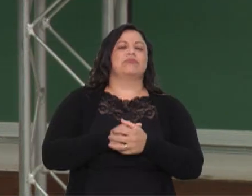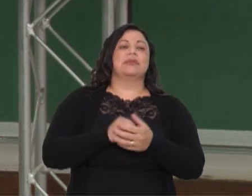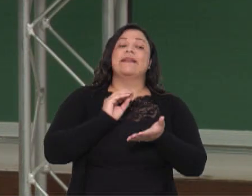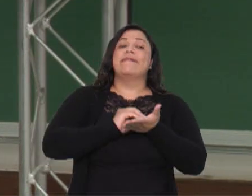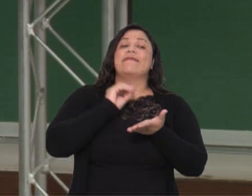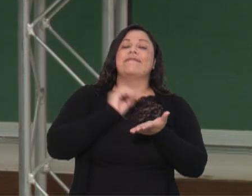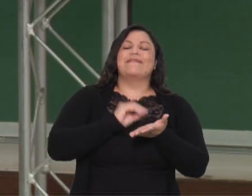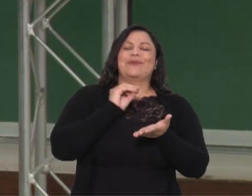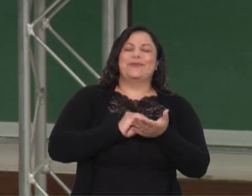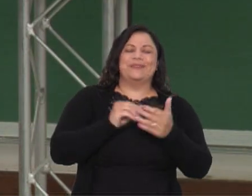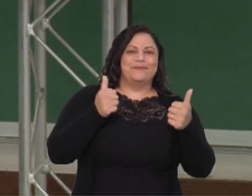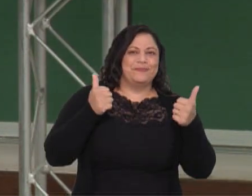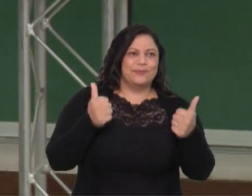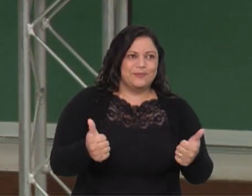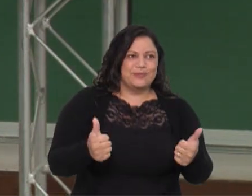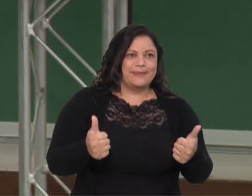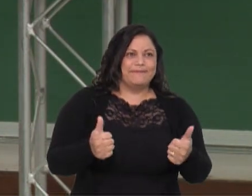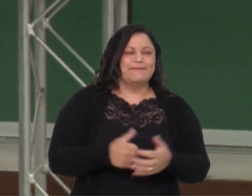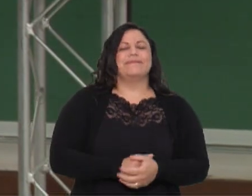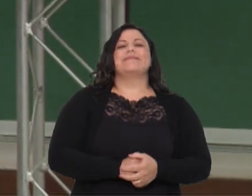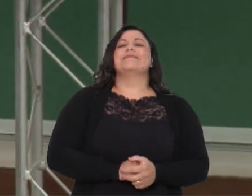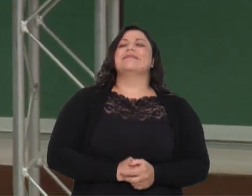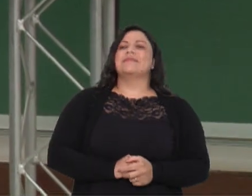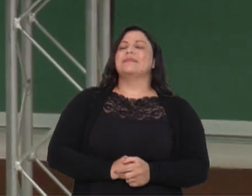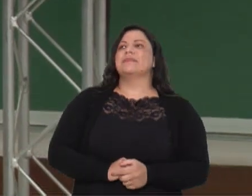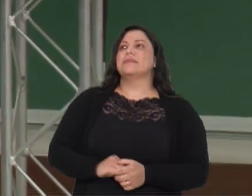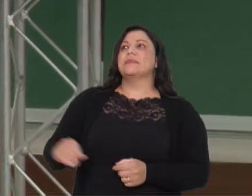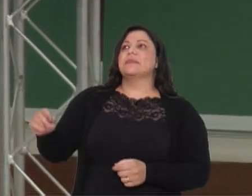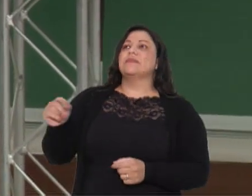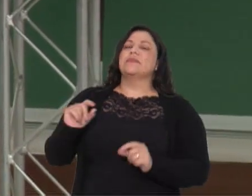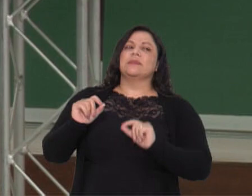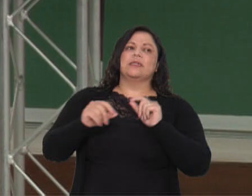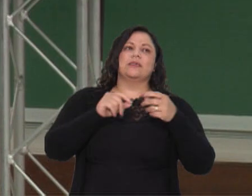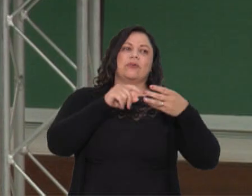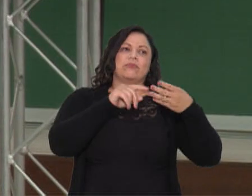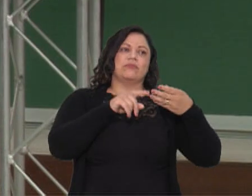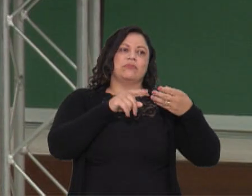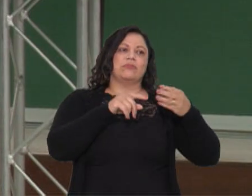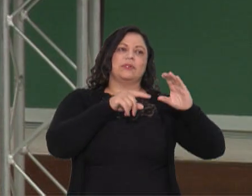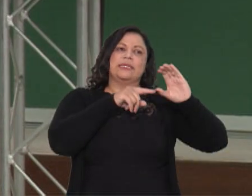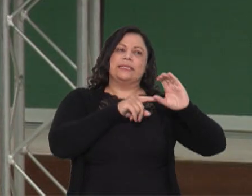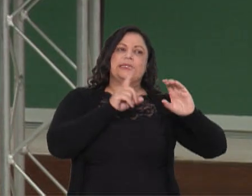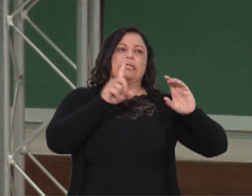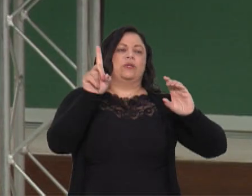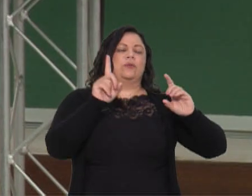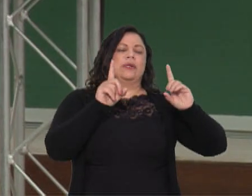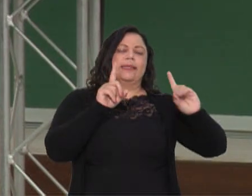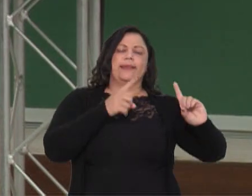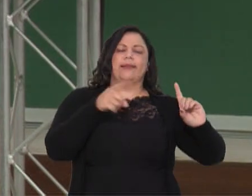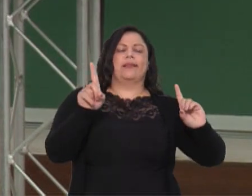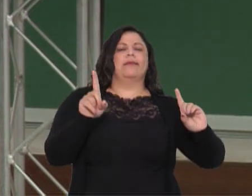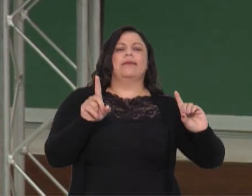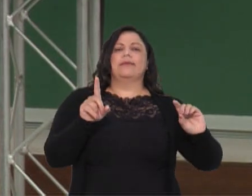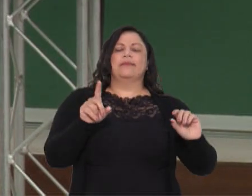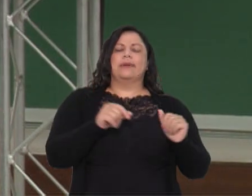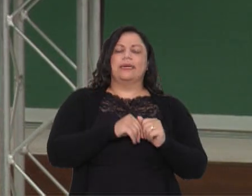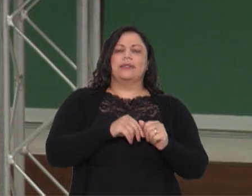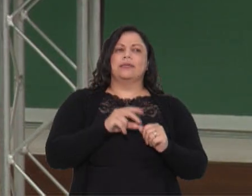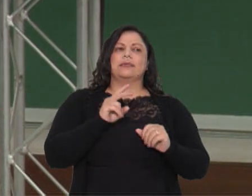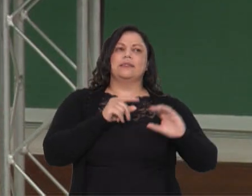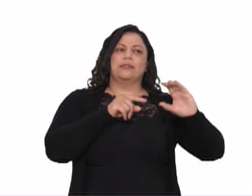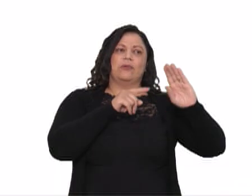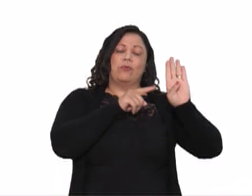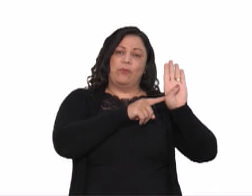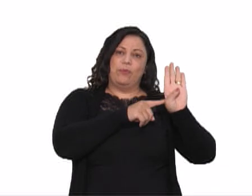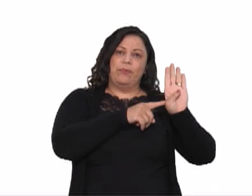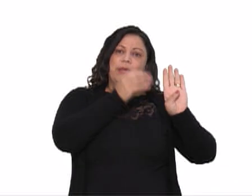trás. Tudo bem? Pausa no pensamento não é, hesitação também não é, então continuidade de uma ação.